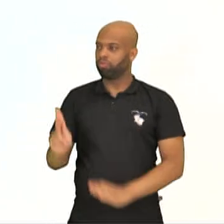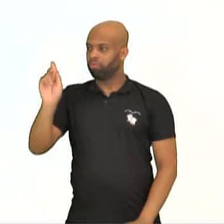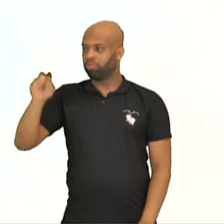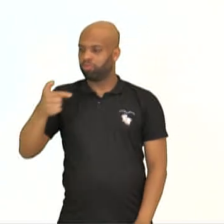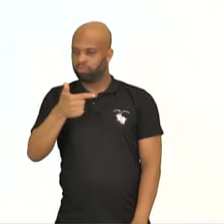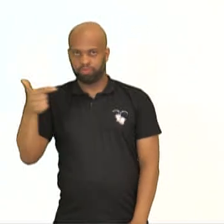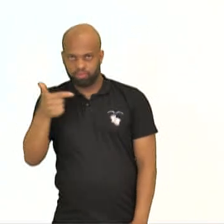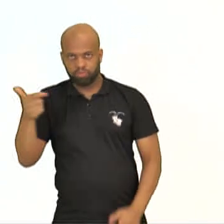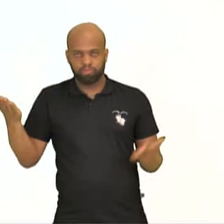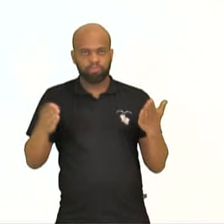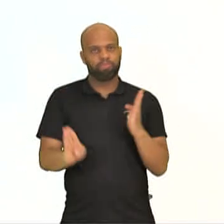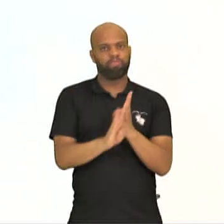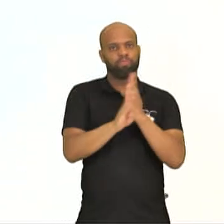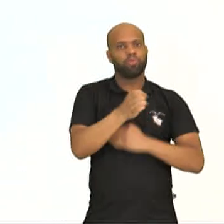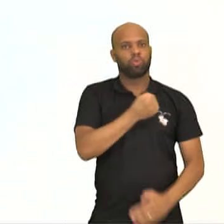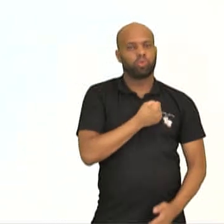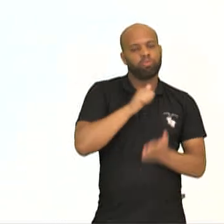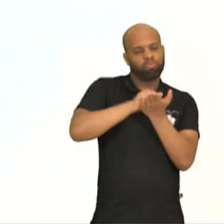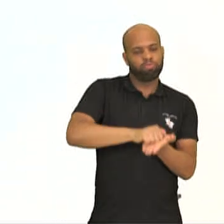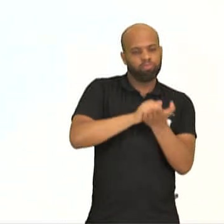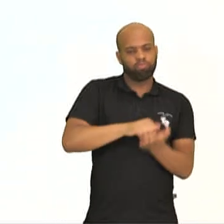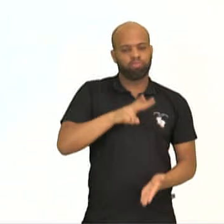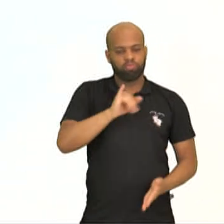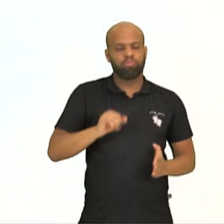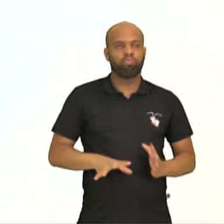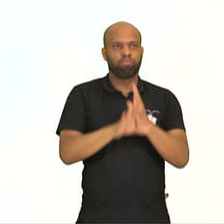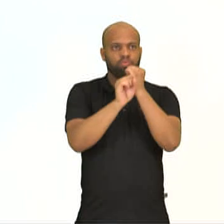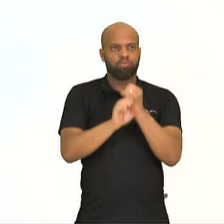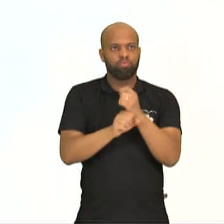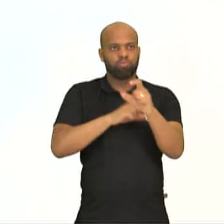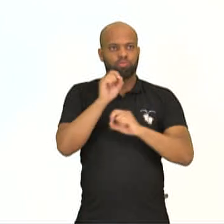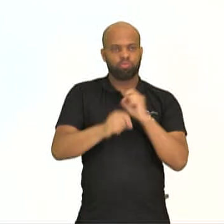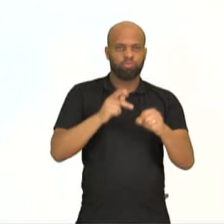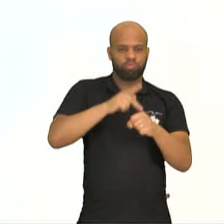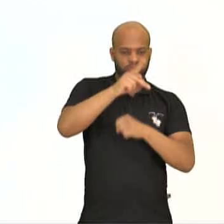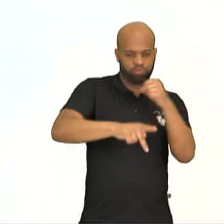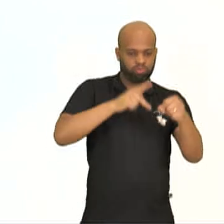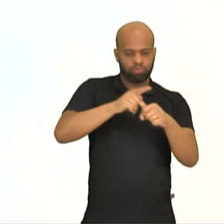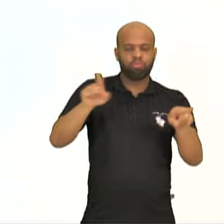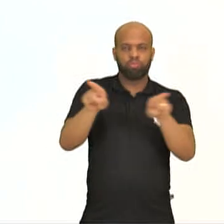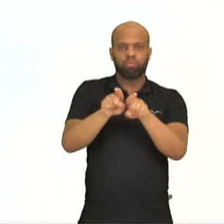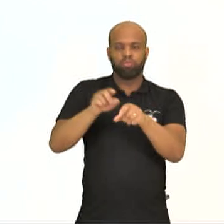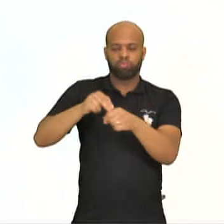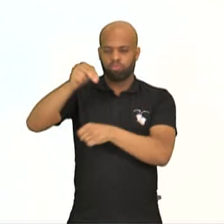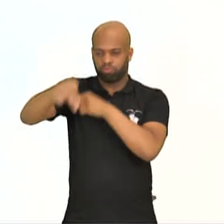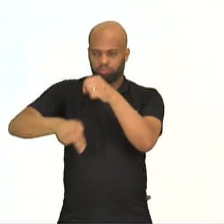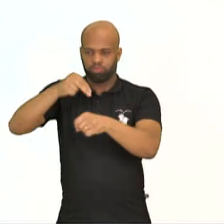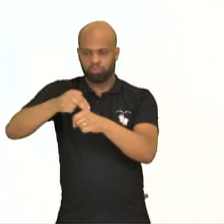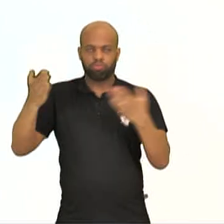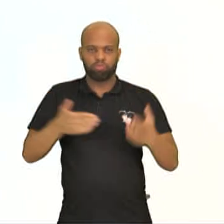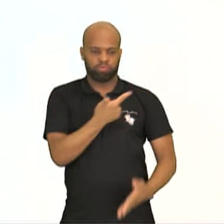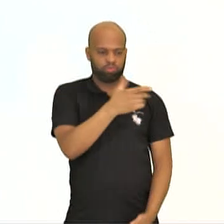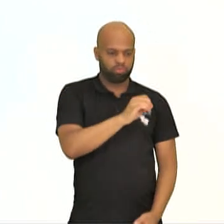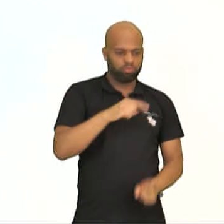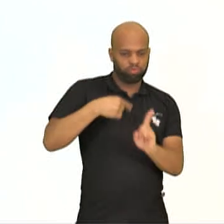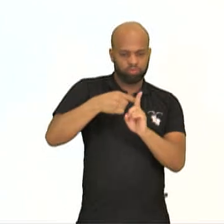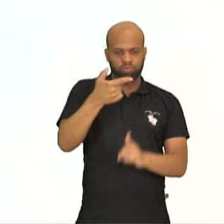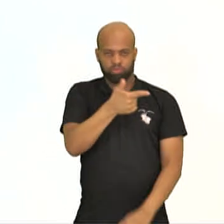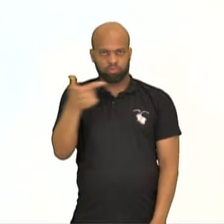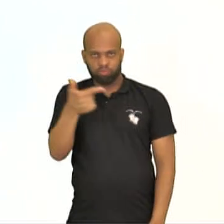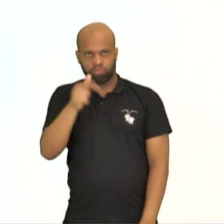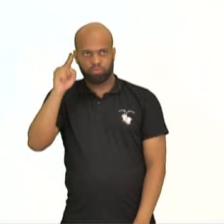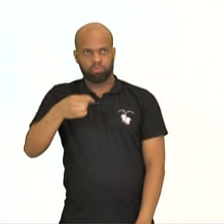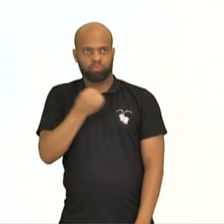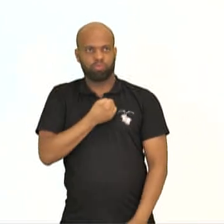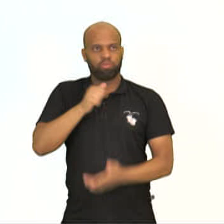22. Para descobrir o seu número de massa, a gente vai somar, então, os prótons e os nêutrons. Nesse caso, 20 mais 22,